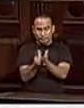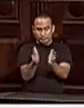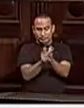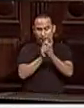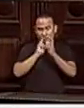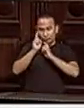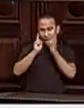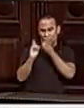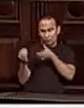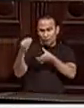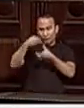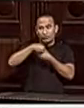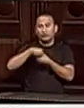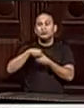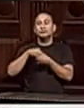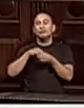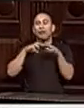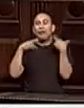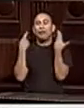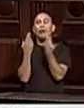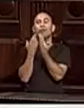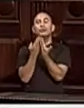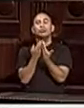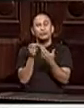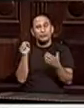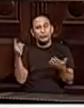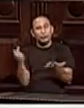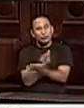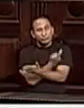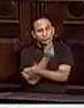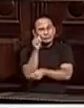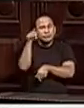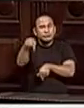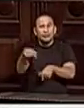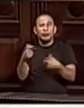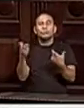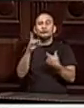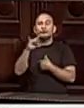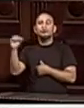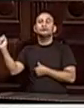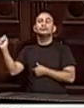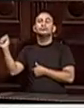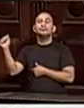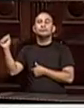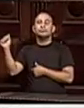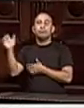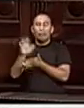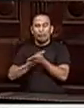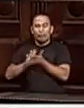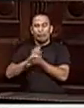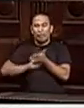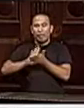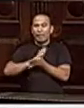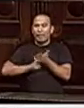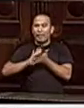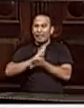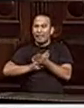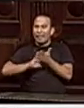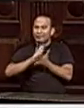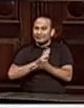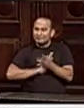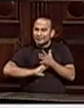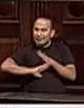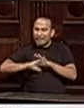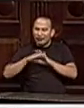e votação da sessão que se realizava naquele dia? Nada, ficava